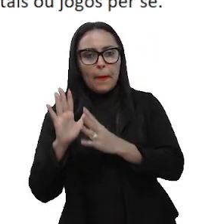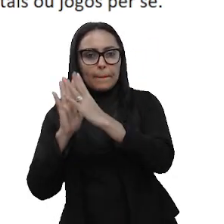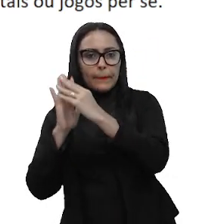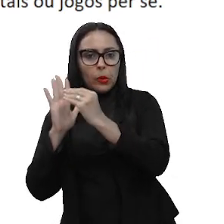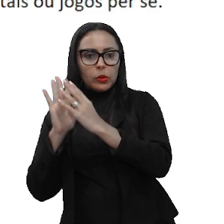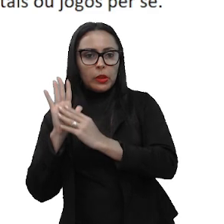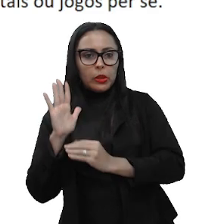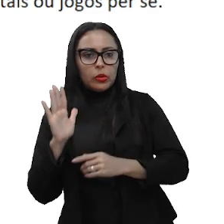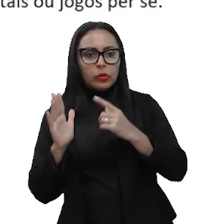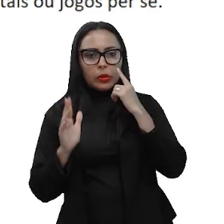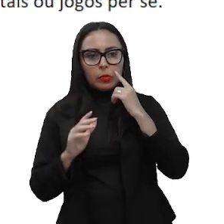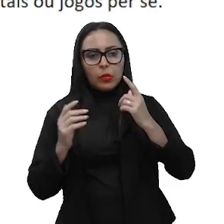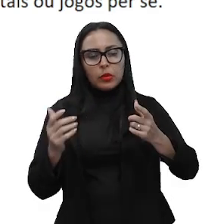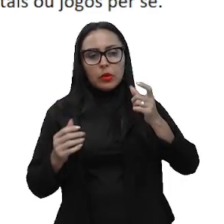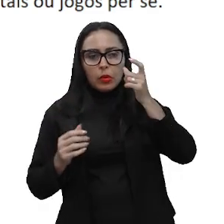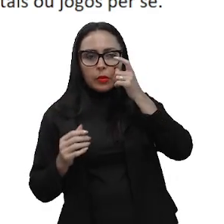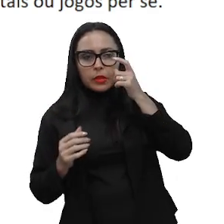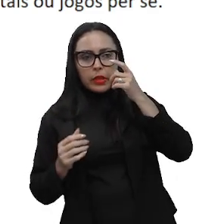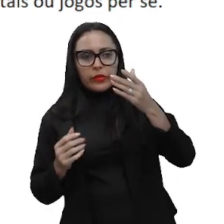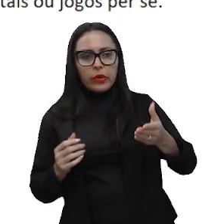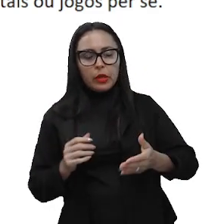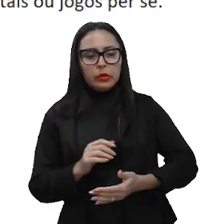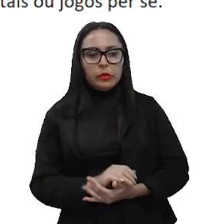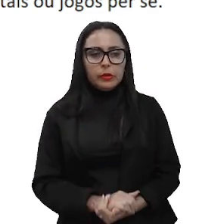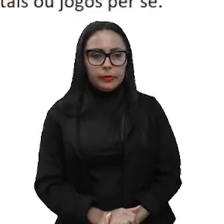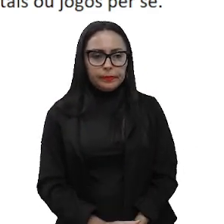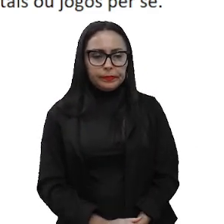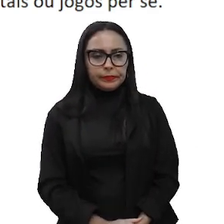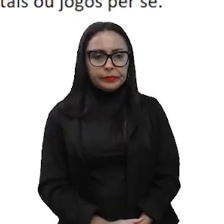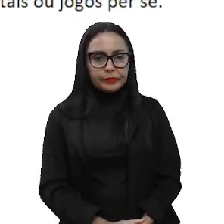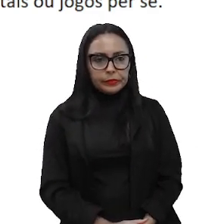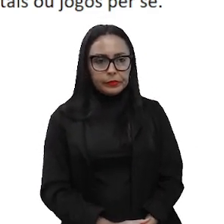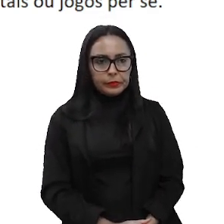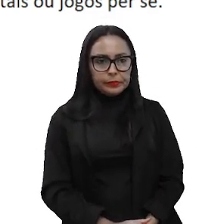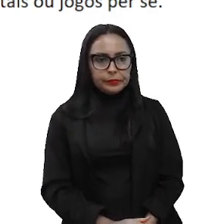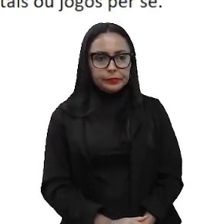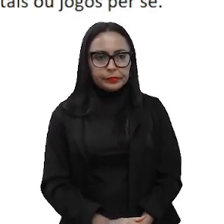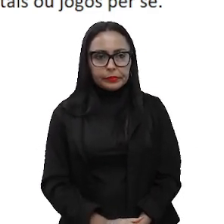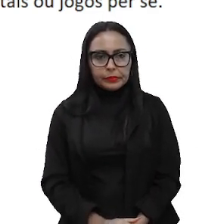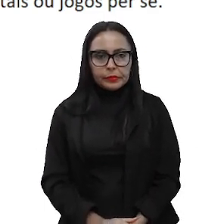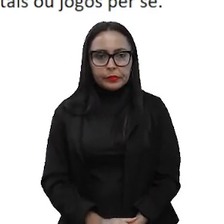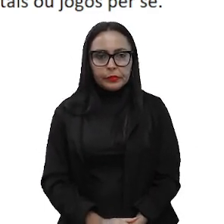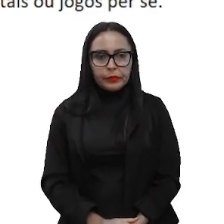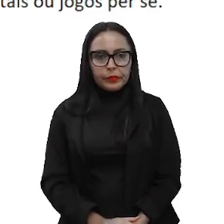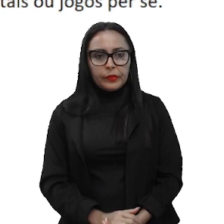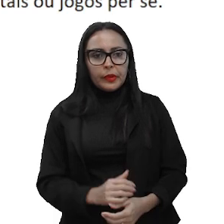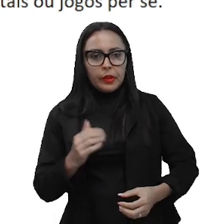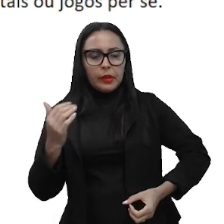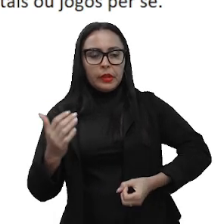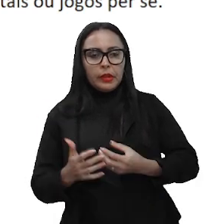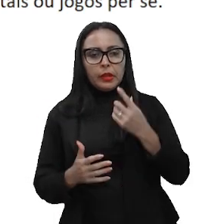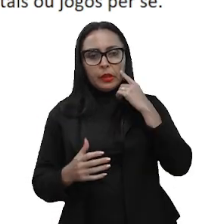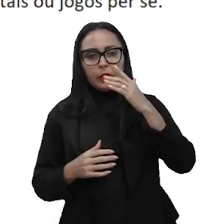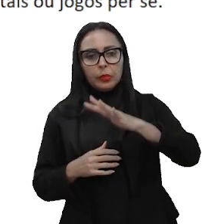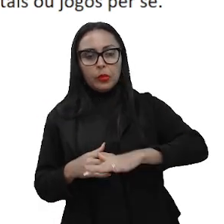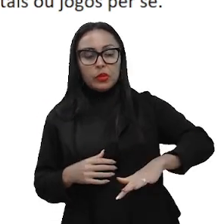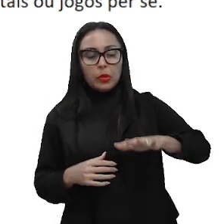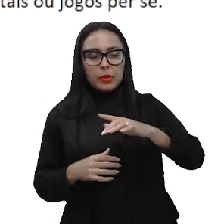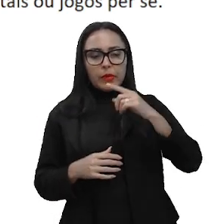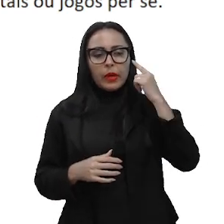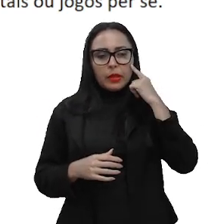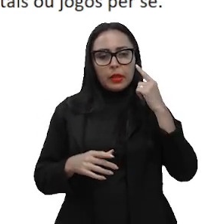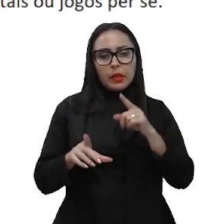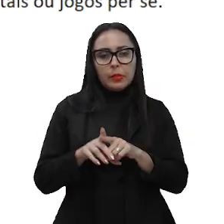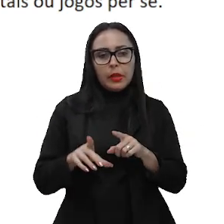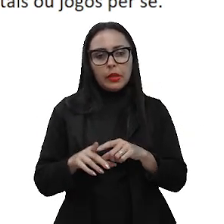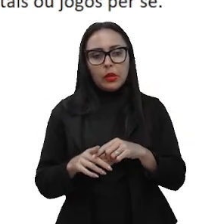nada a ver com o estudo dos jogos. Então, é só uma certa curiosidade, ela é criada para modelar fenômenos que podem ser observados